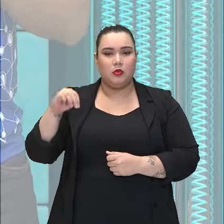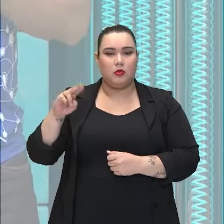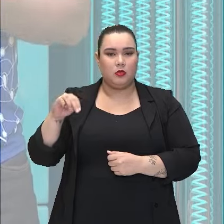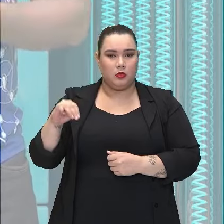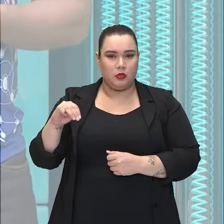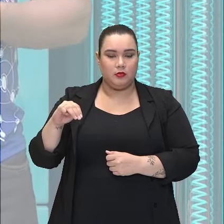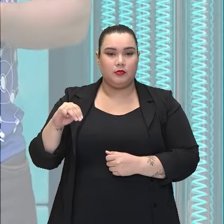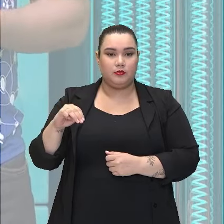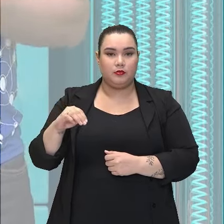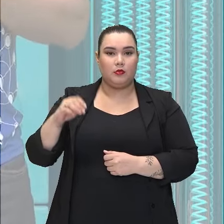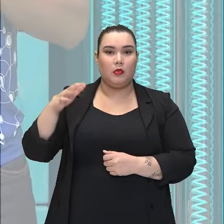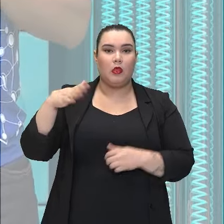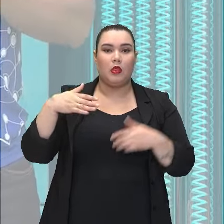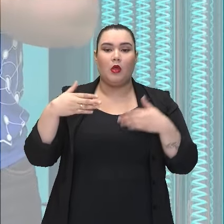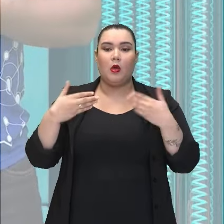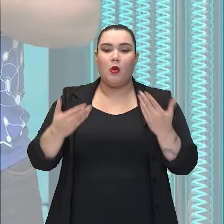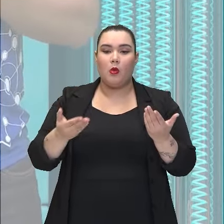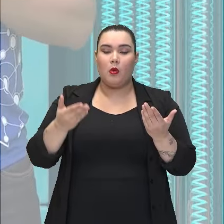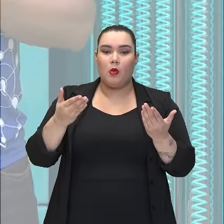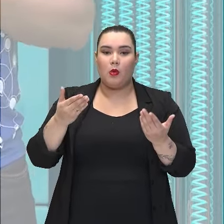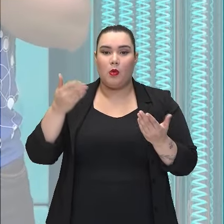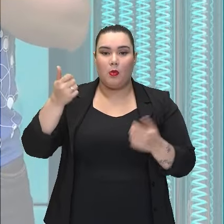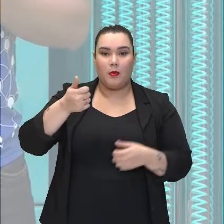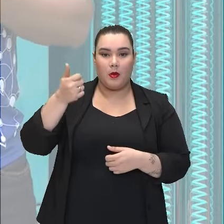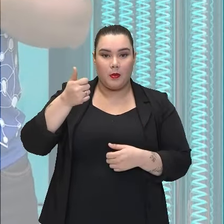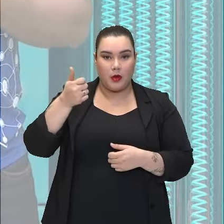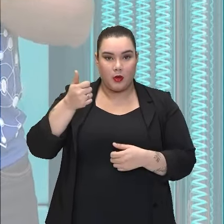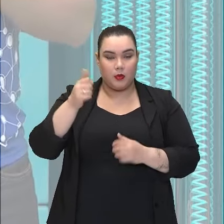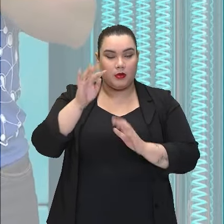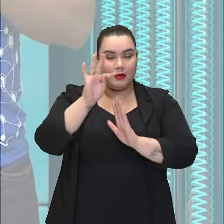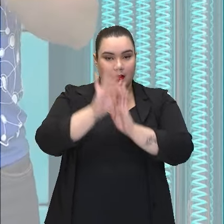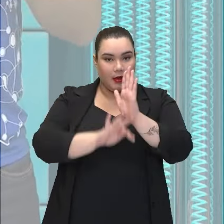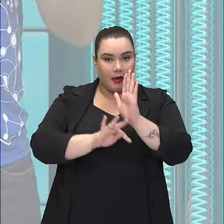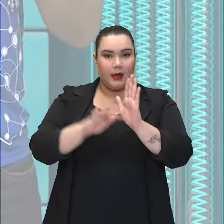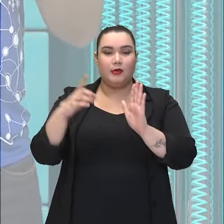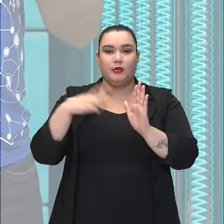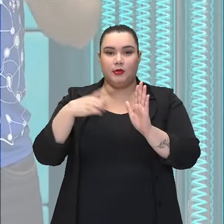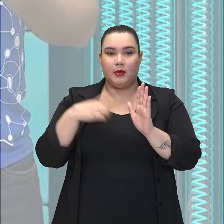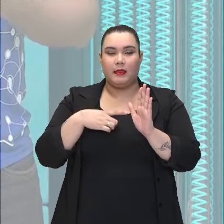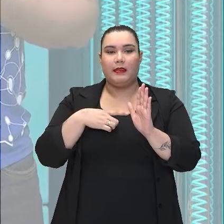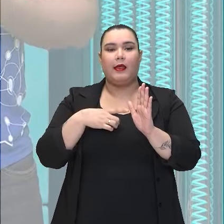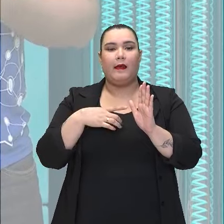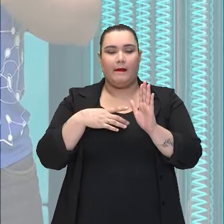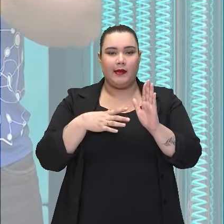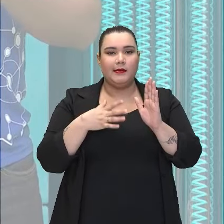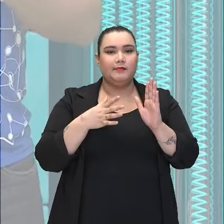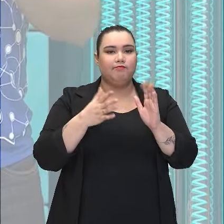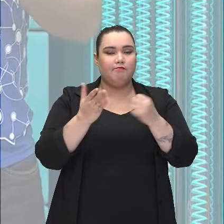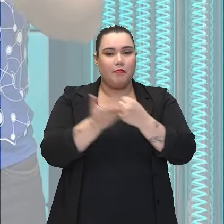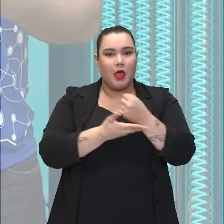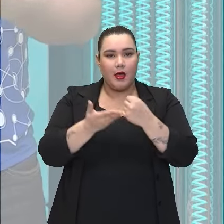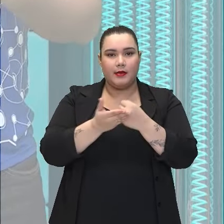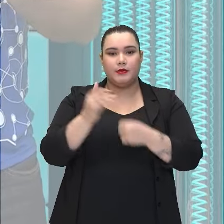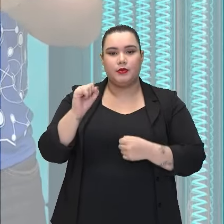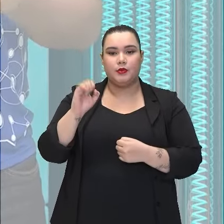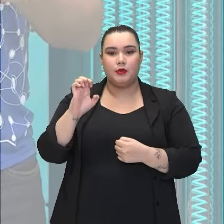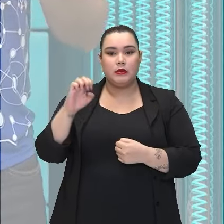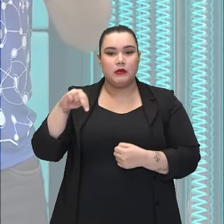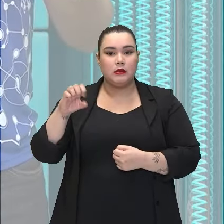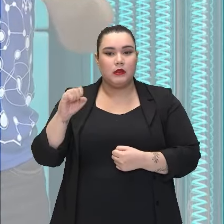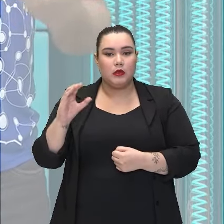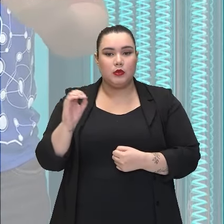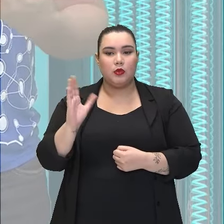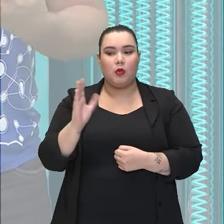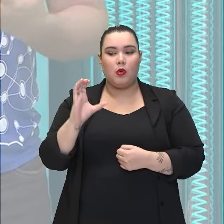que o primeiro texto ele tem base no senso comum, né, no conhecimento limitado de